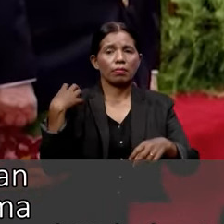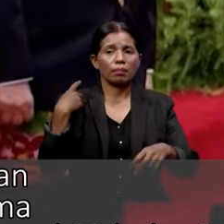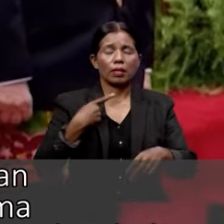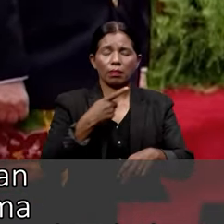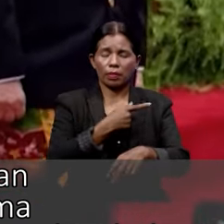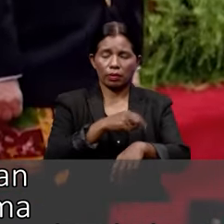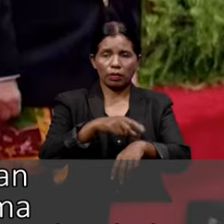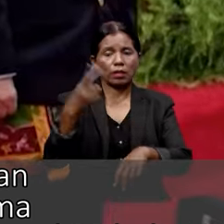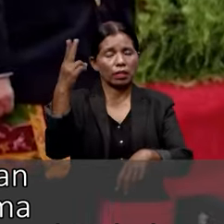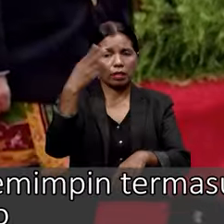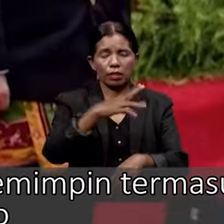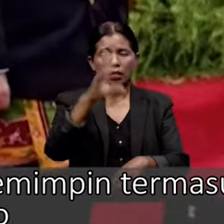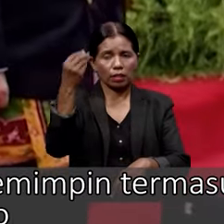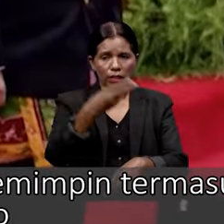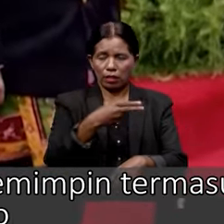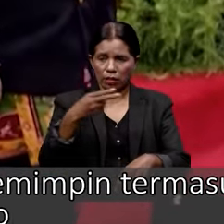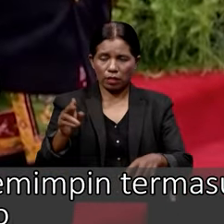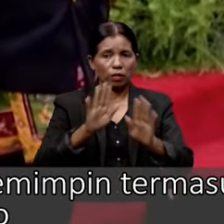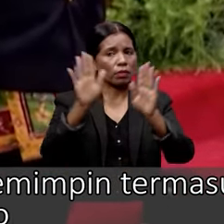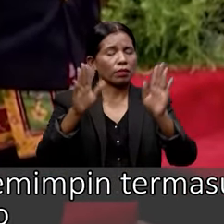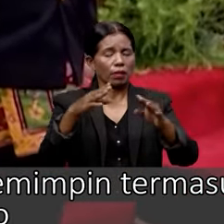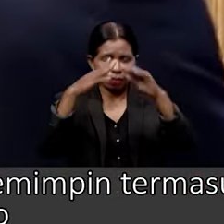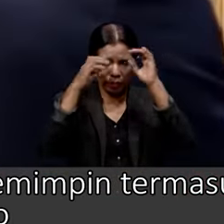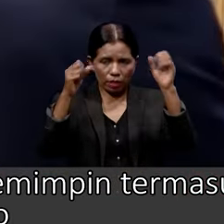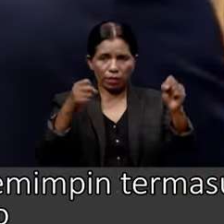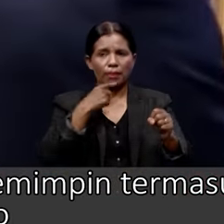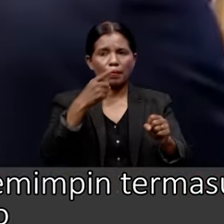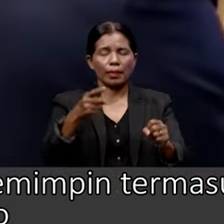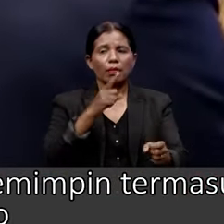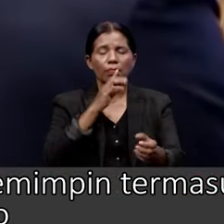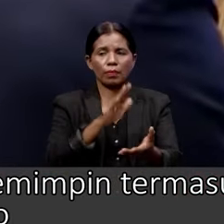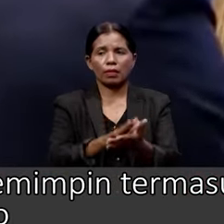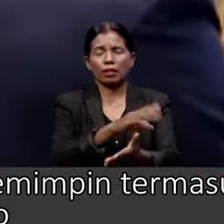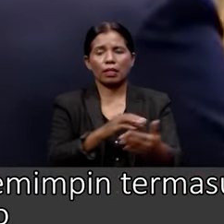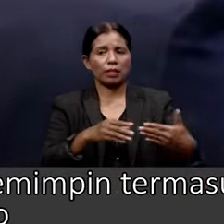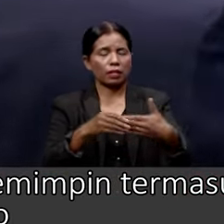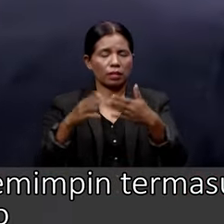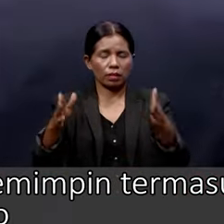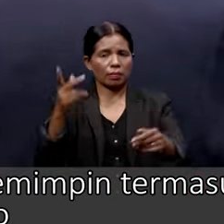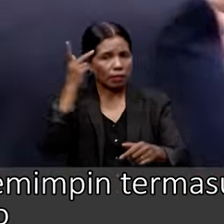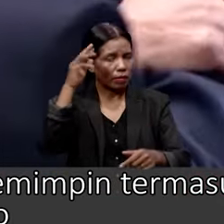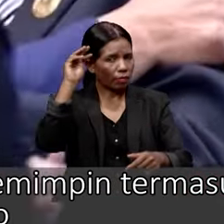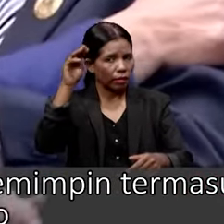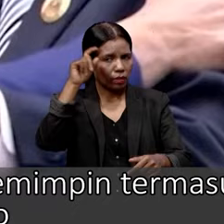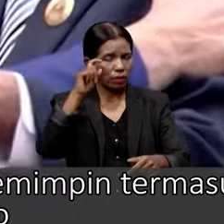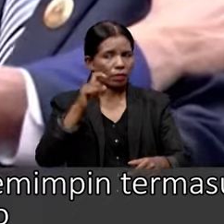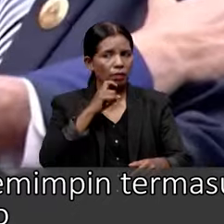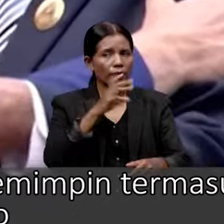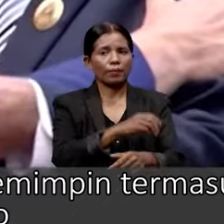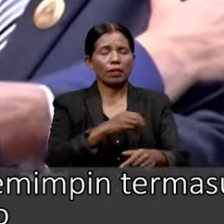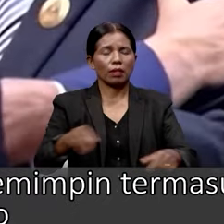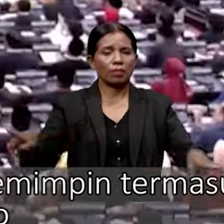Indonésia, domingo, lorong Ruanulu Fulangne, e a sermona, né, Presidente empossado, cumprimenta líder Sira, inclui Primeiro-Ministro Kairala Sanana Guzmão,